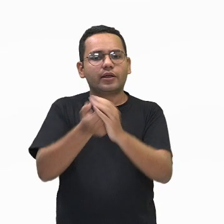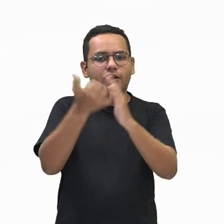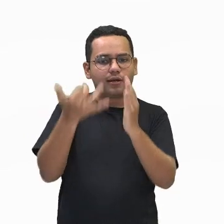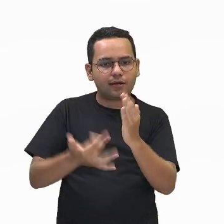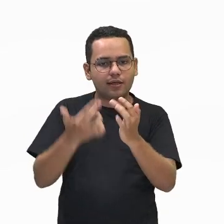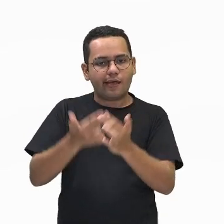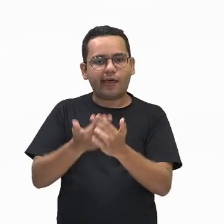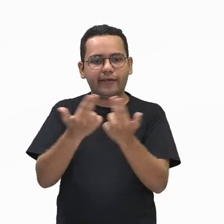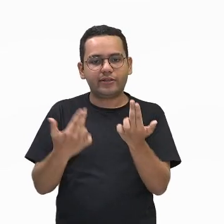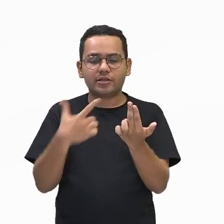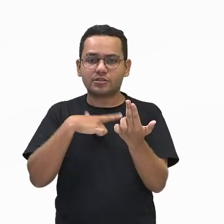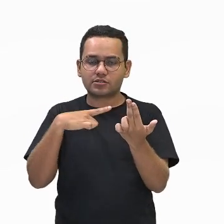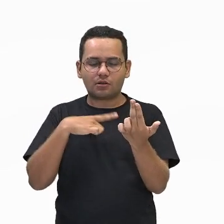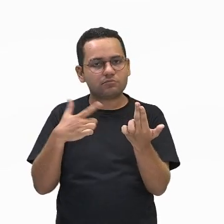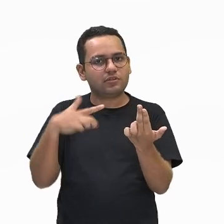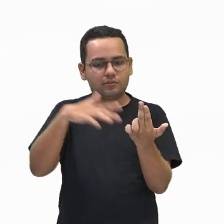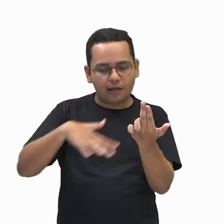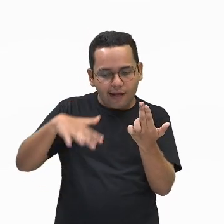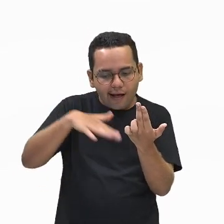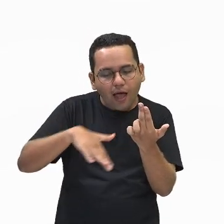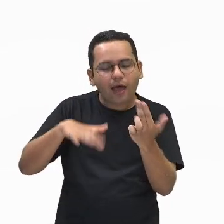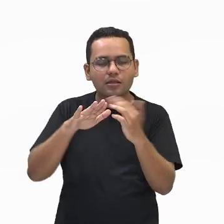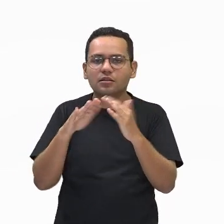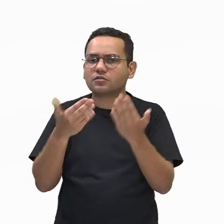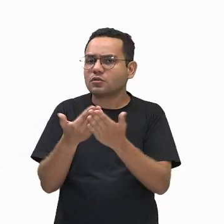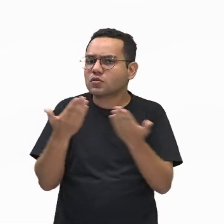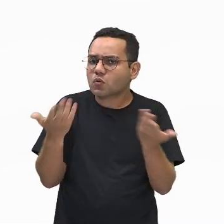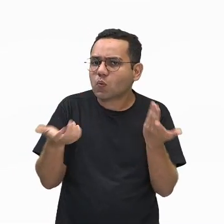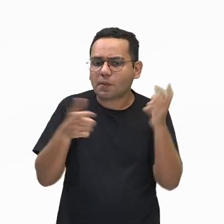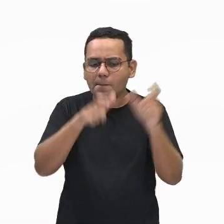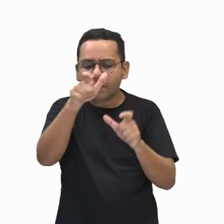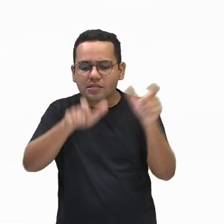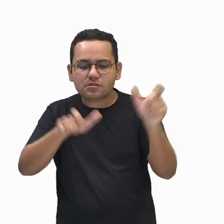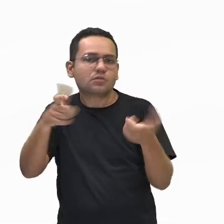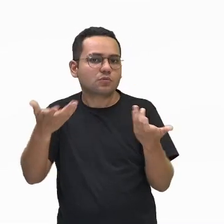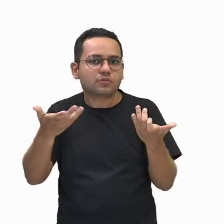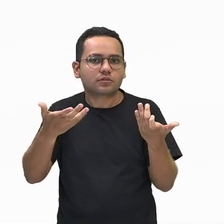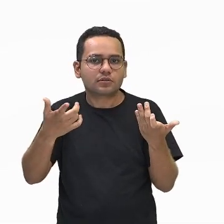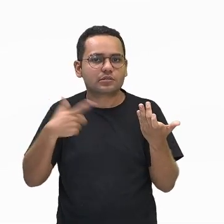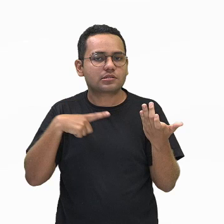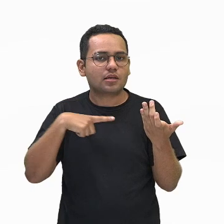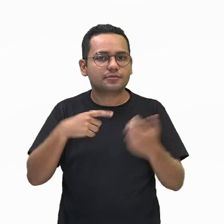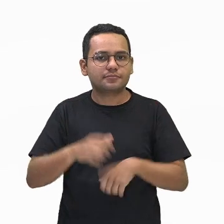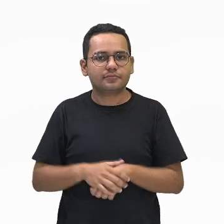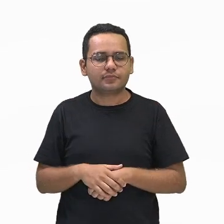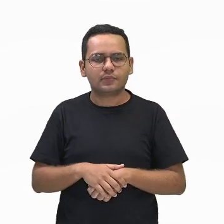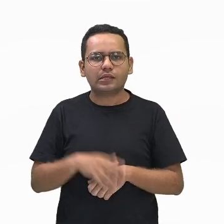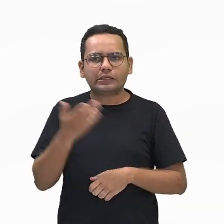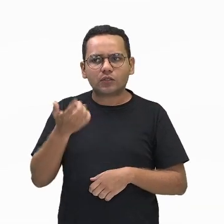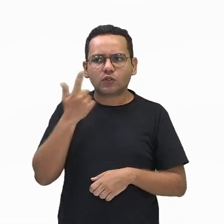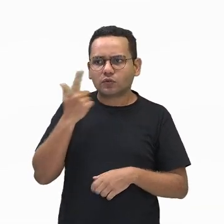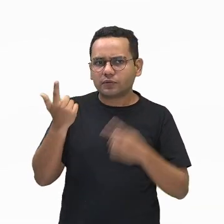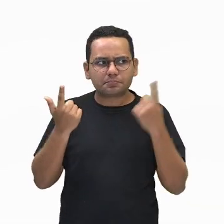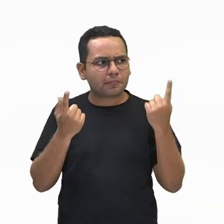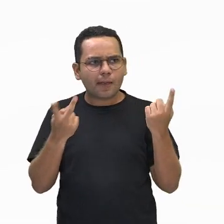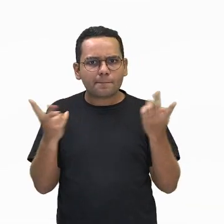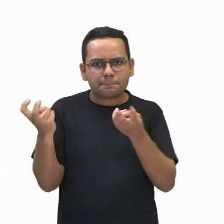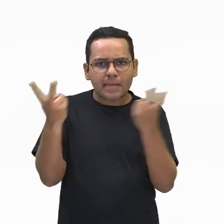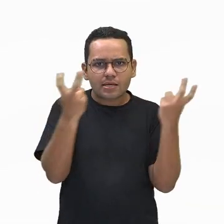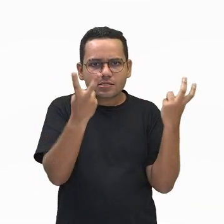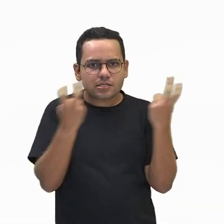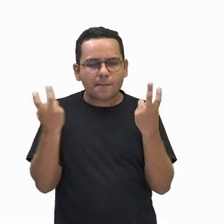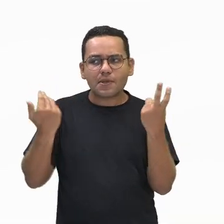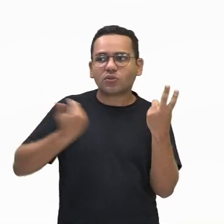que compõem a minha escola? Então você olha para o lado e faz esse exercício de perceber os